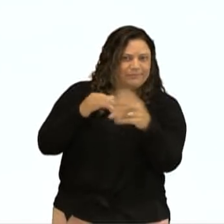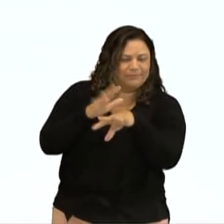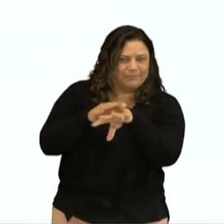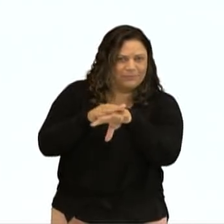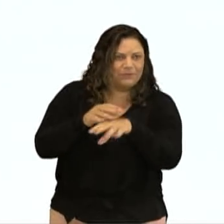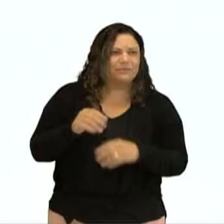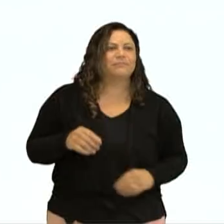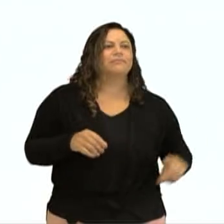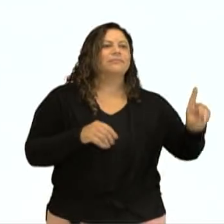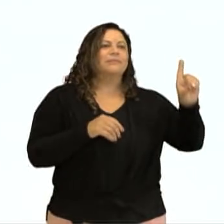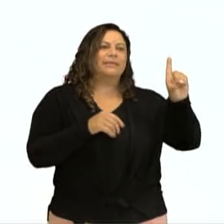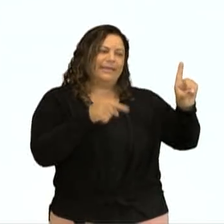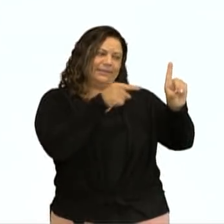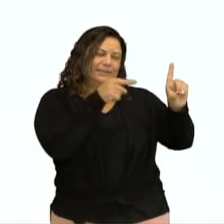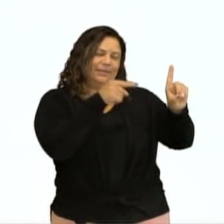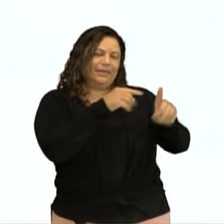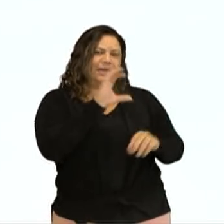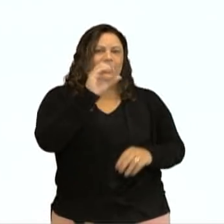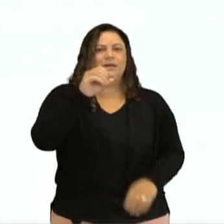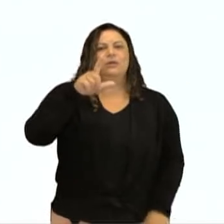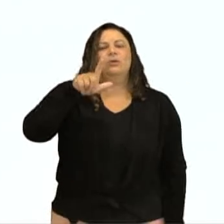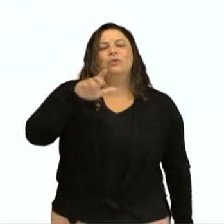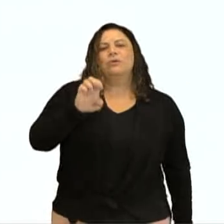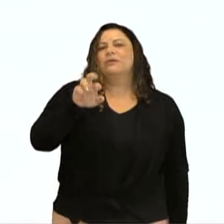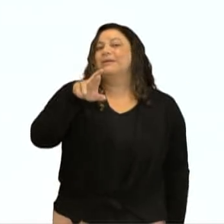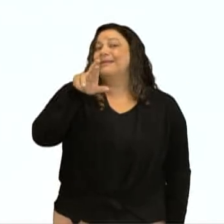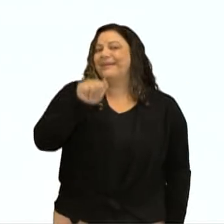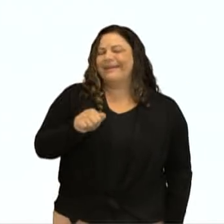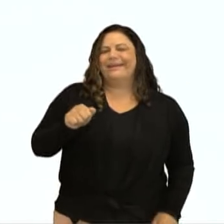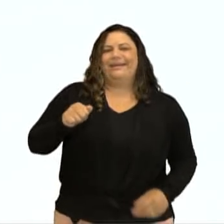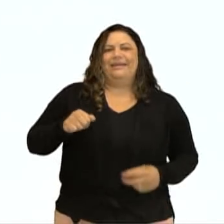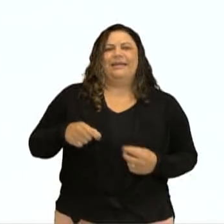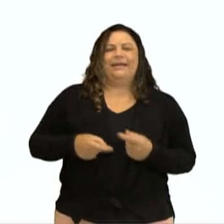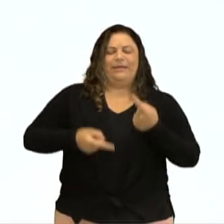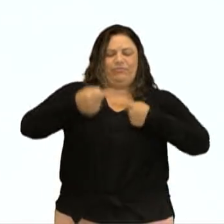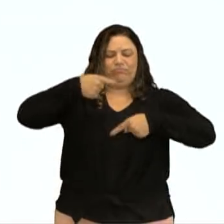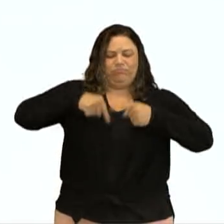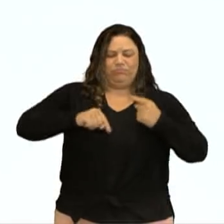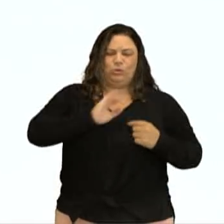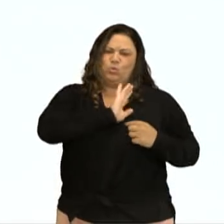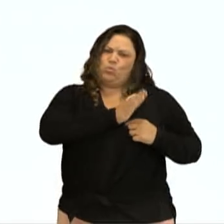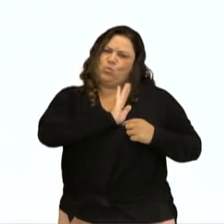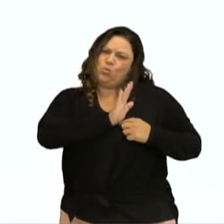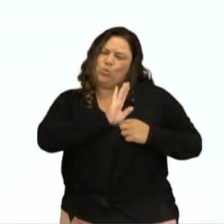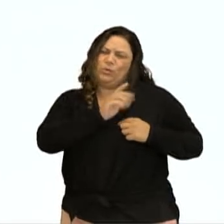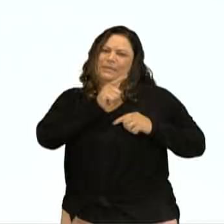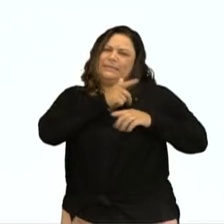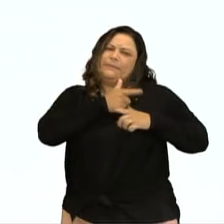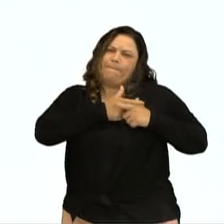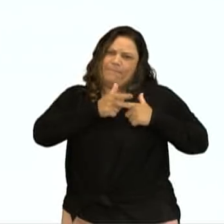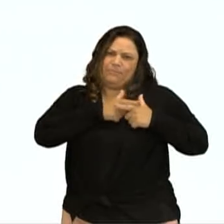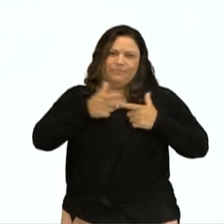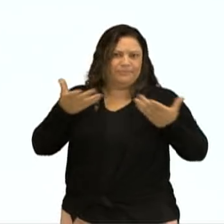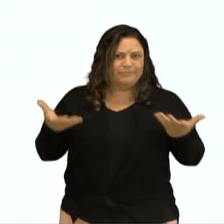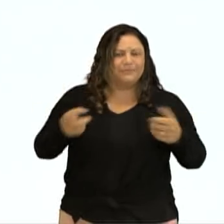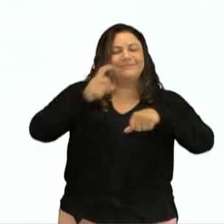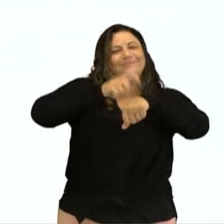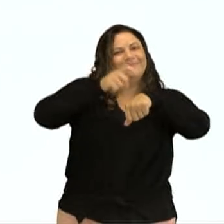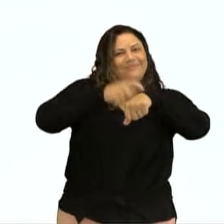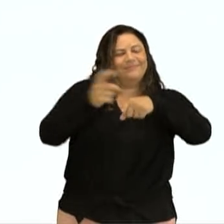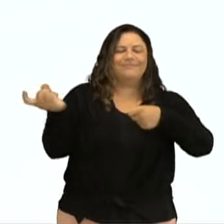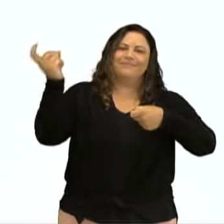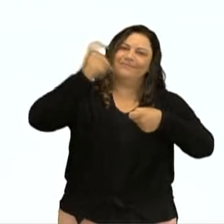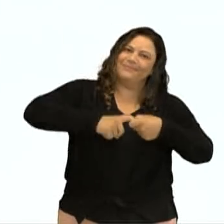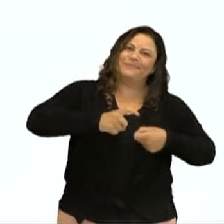E a alternativa D. A cólera causa uma infecção no coração. Eu vou dar um tempinho para vocês pensarem e eu já